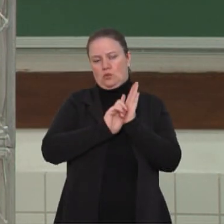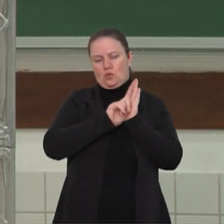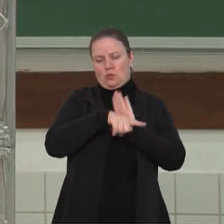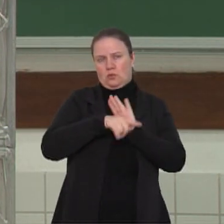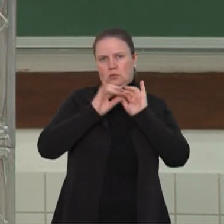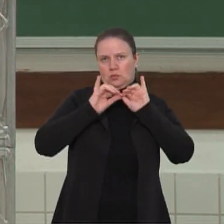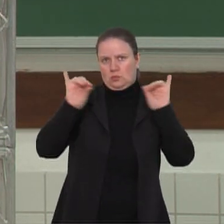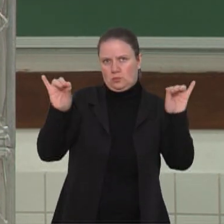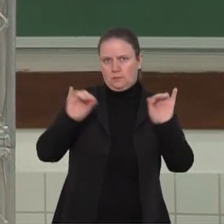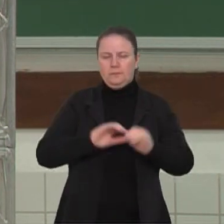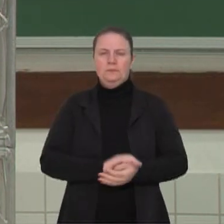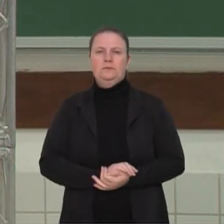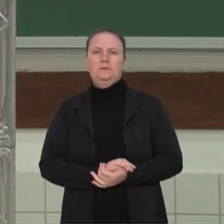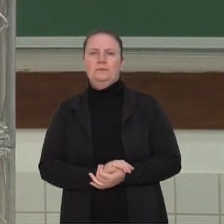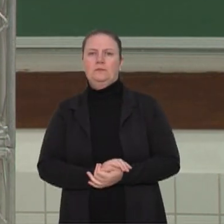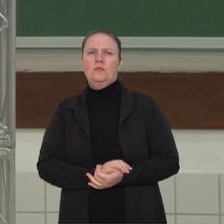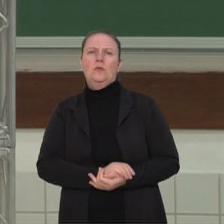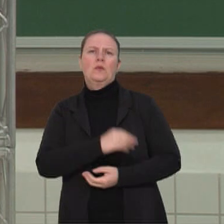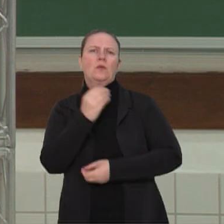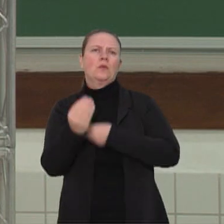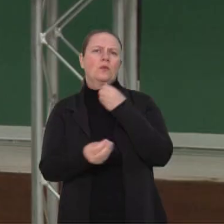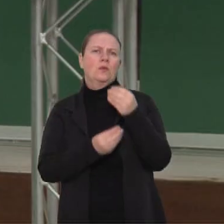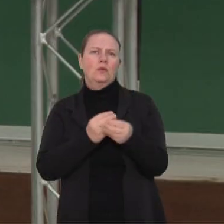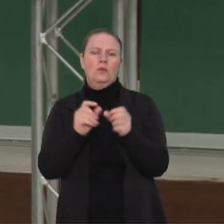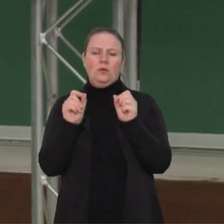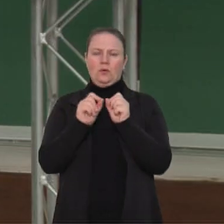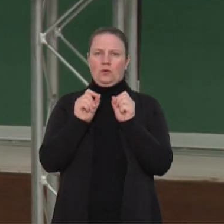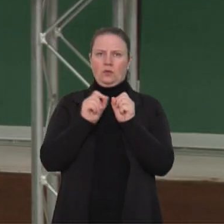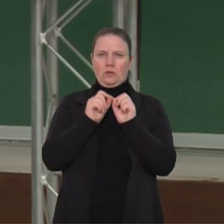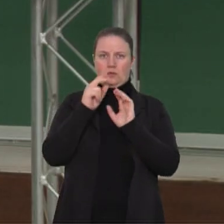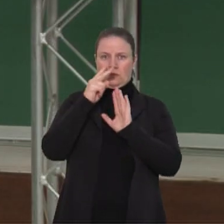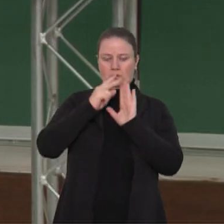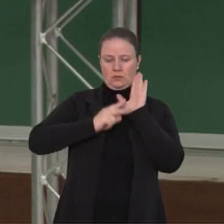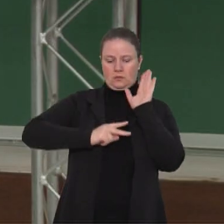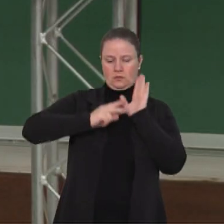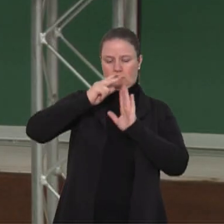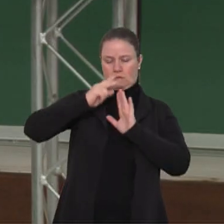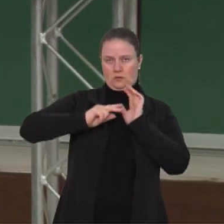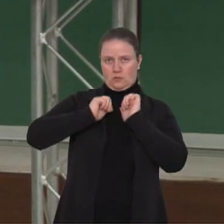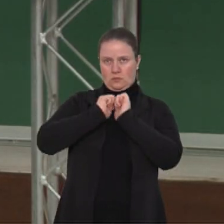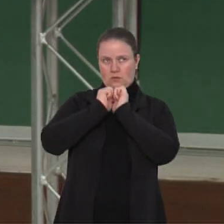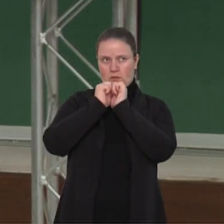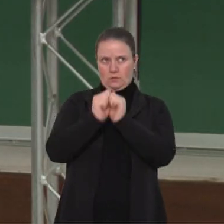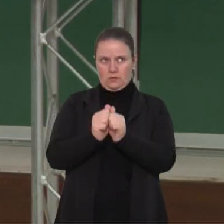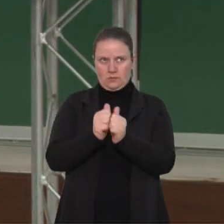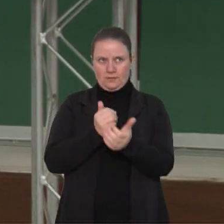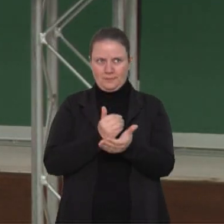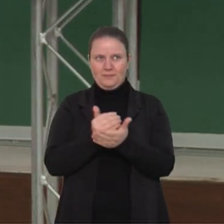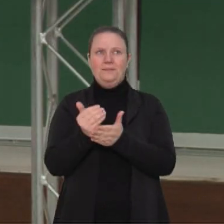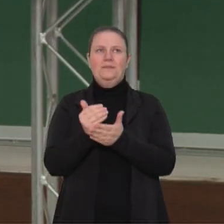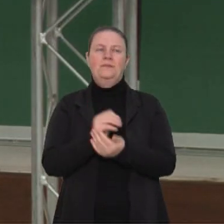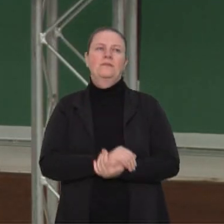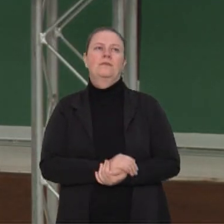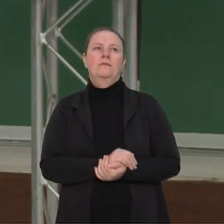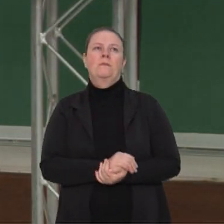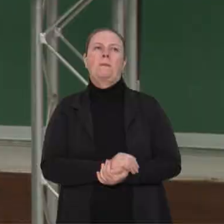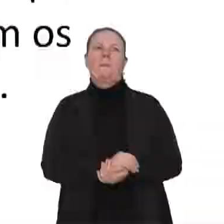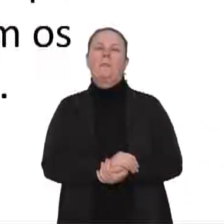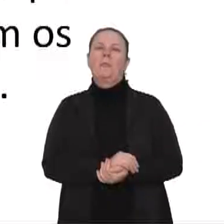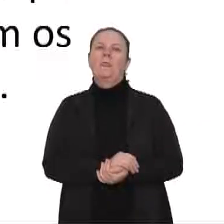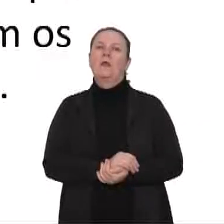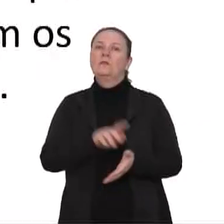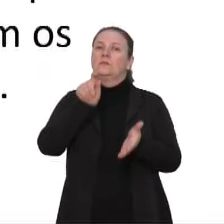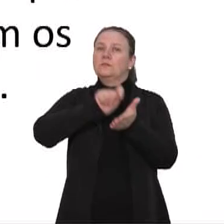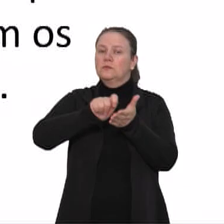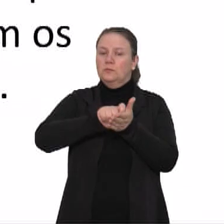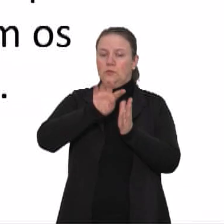passos importantes que nós temos que seguir? Eu vou ler com vocês, ok? Vamos começar? Então, para